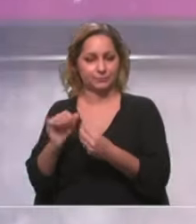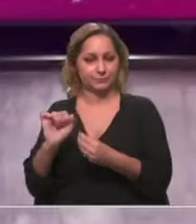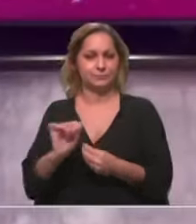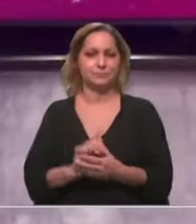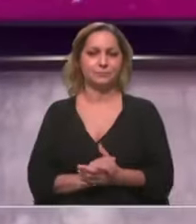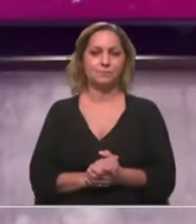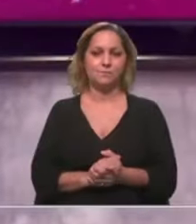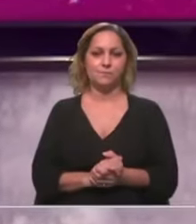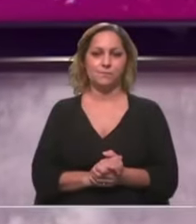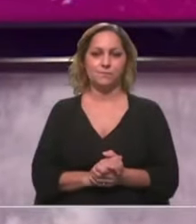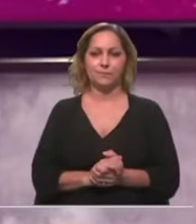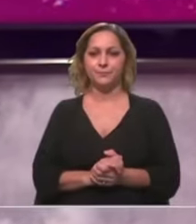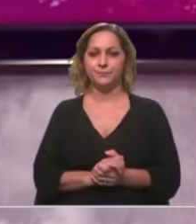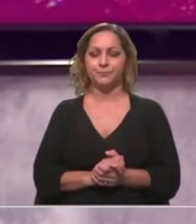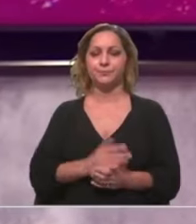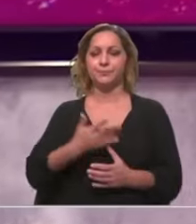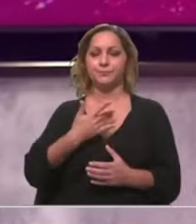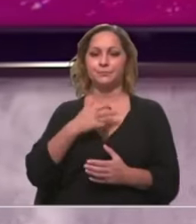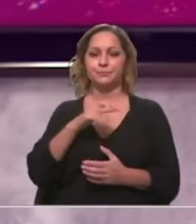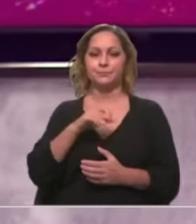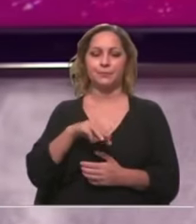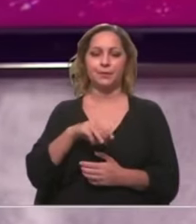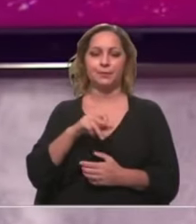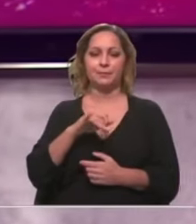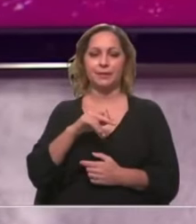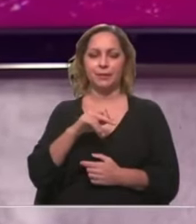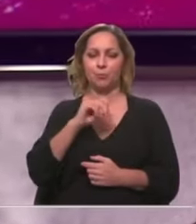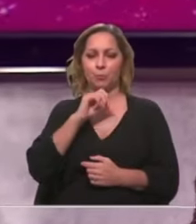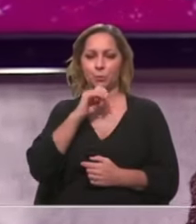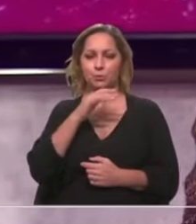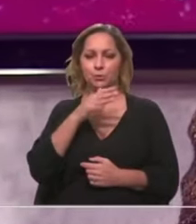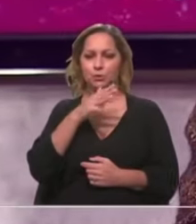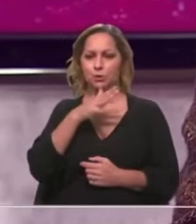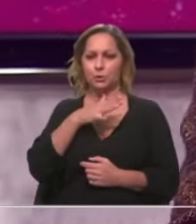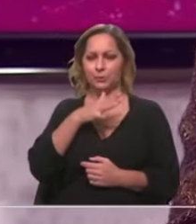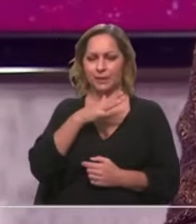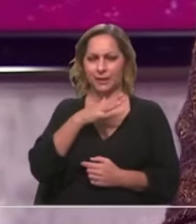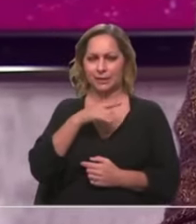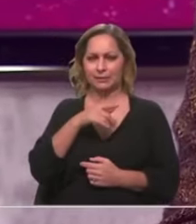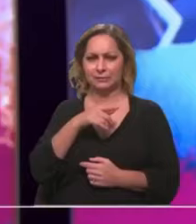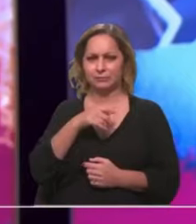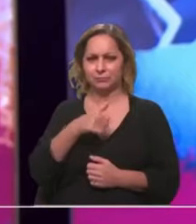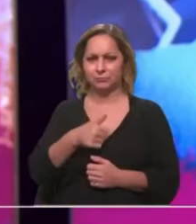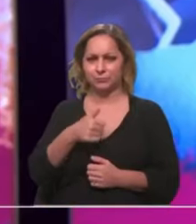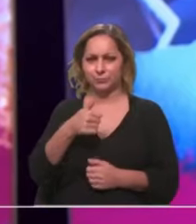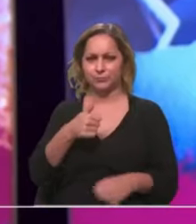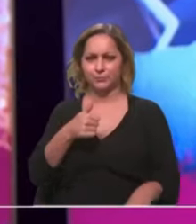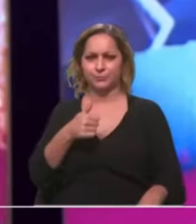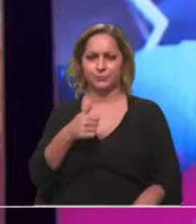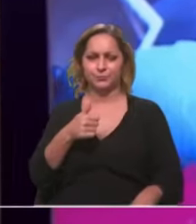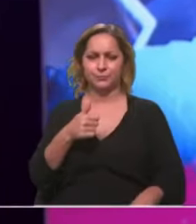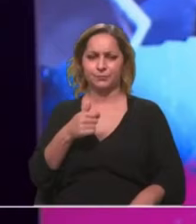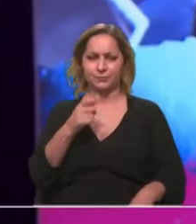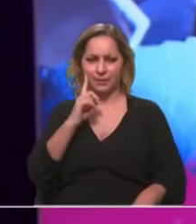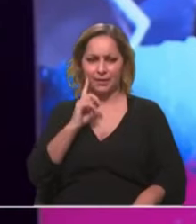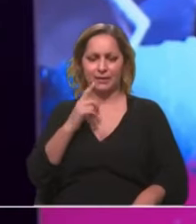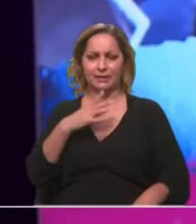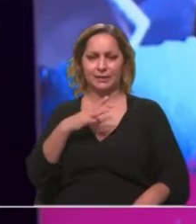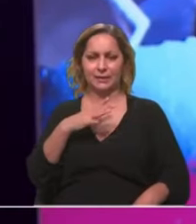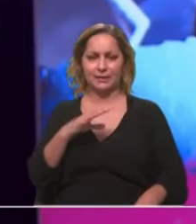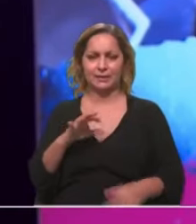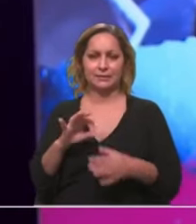sim Dra Maria cunh loura é capaz de nos explicar ou descodificar melhor do da Mónica querer uma uma